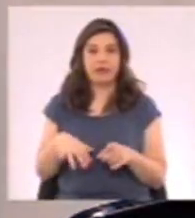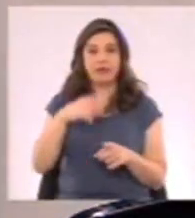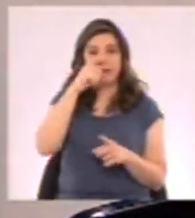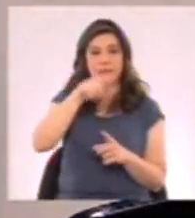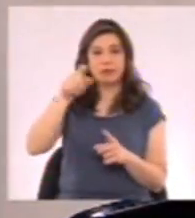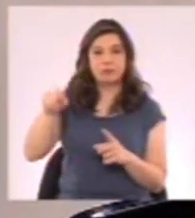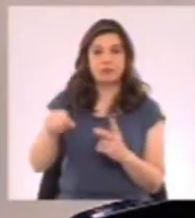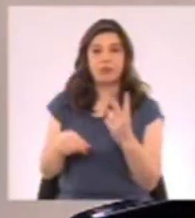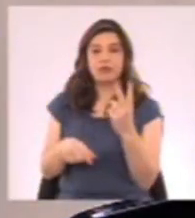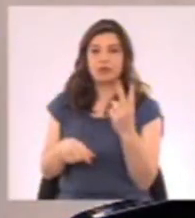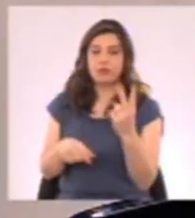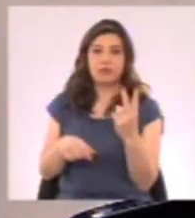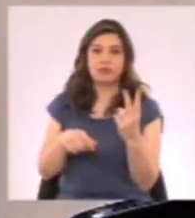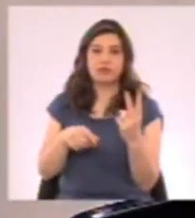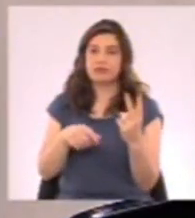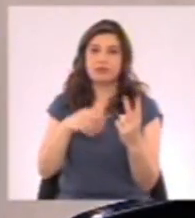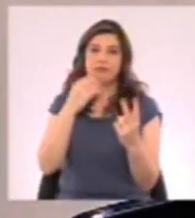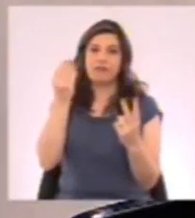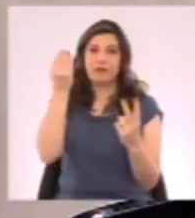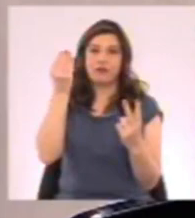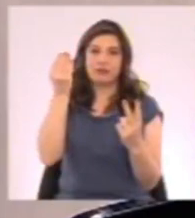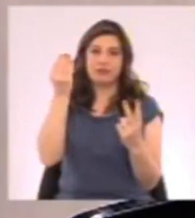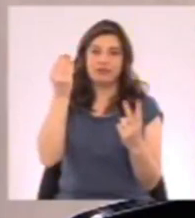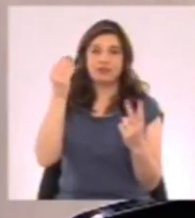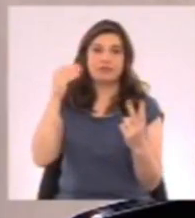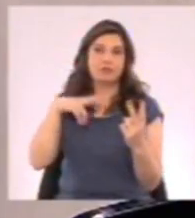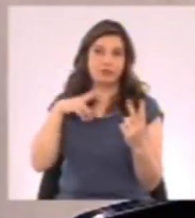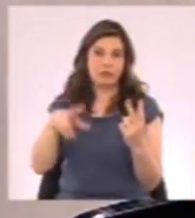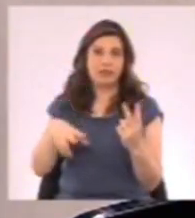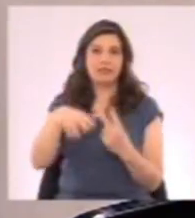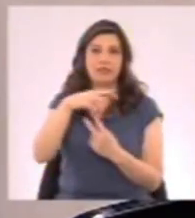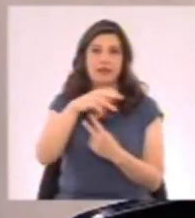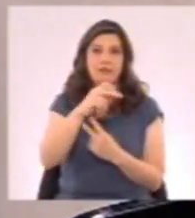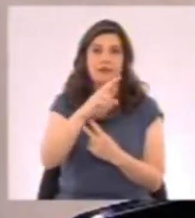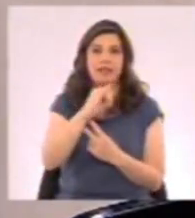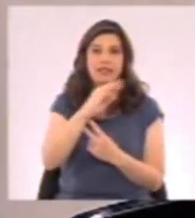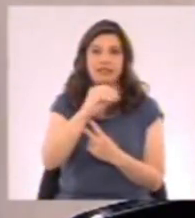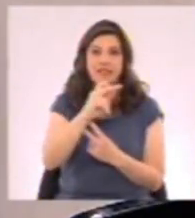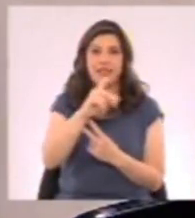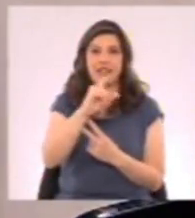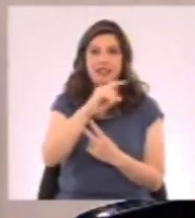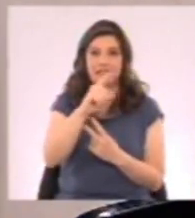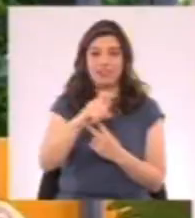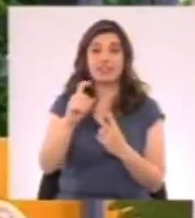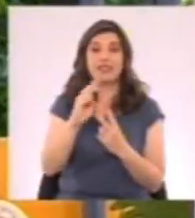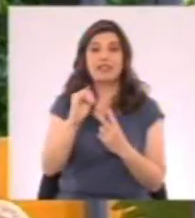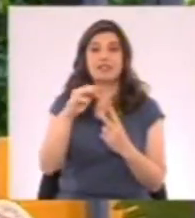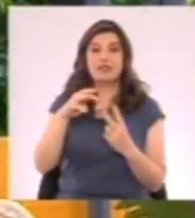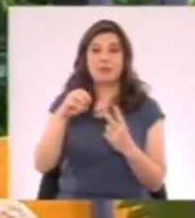e não digo mais, duas grandes referências, que é a Marisa Liz e a Simão de Oliveira. E agora junto mais duas ao rol das grandes.